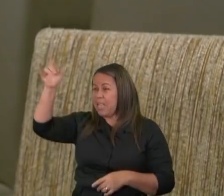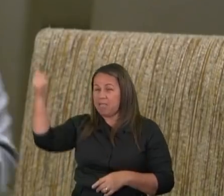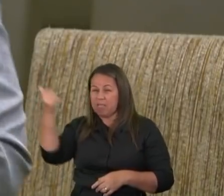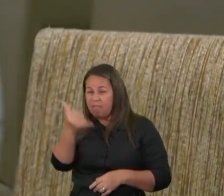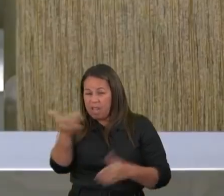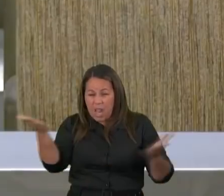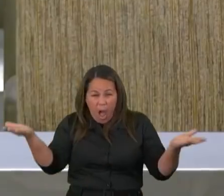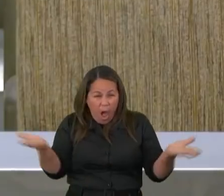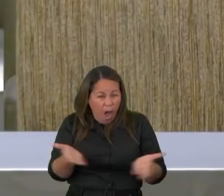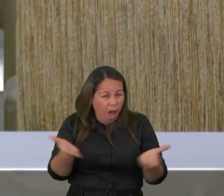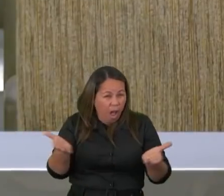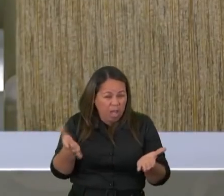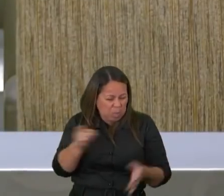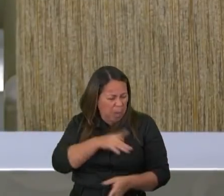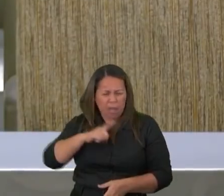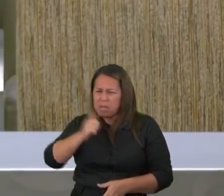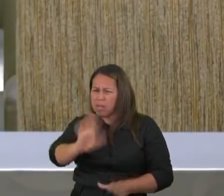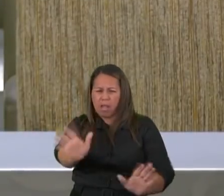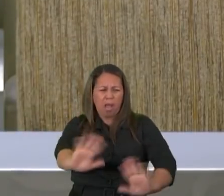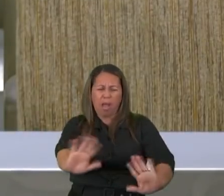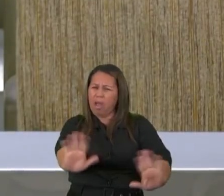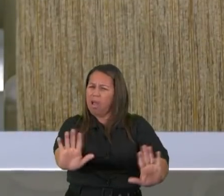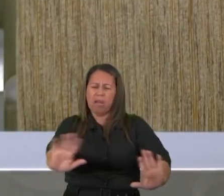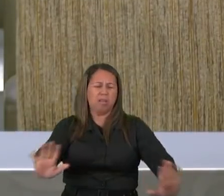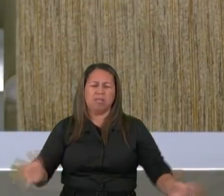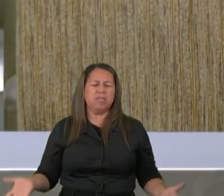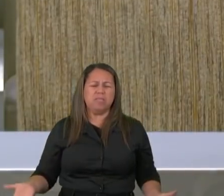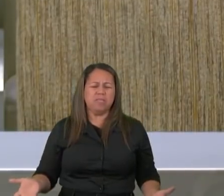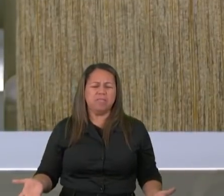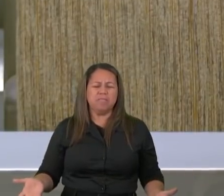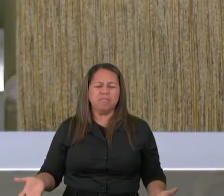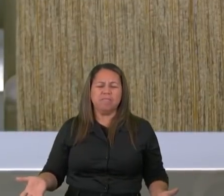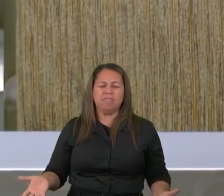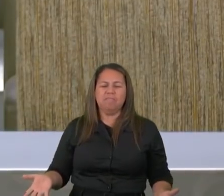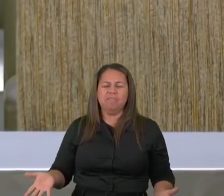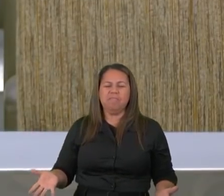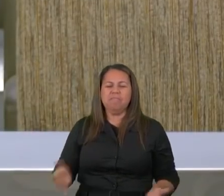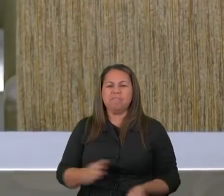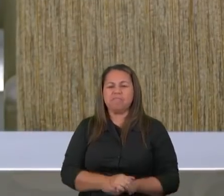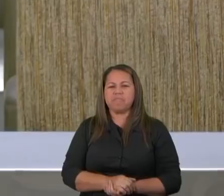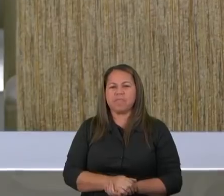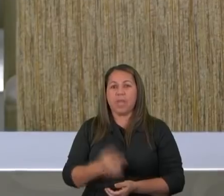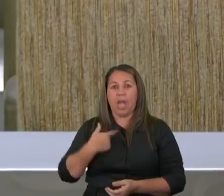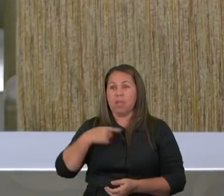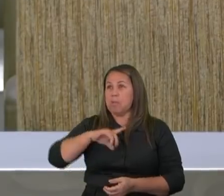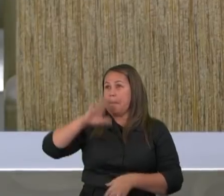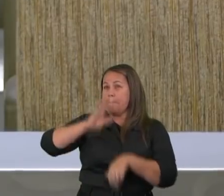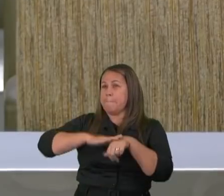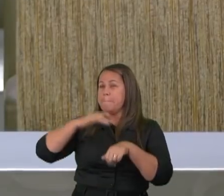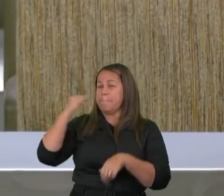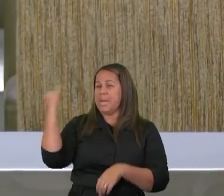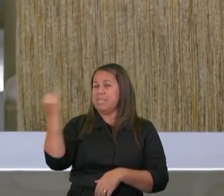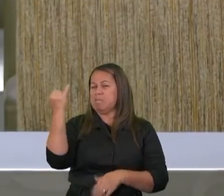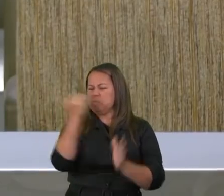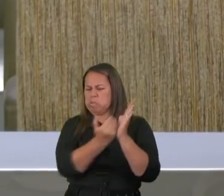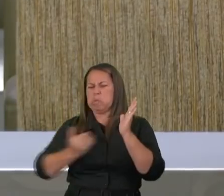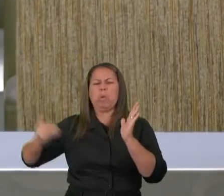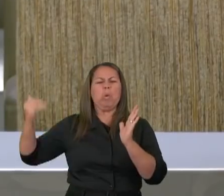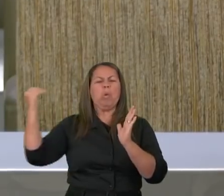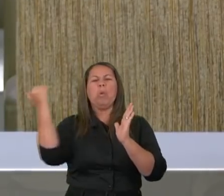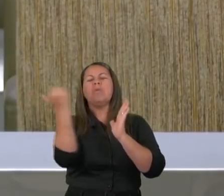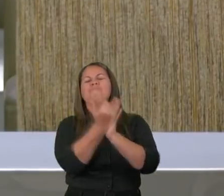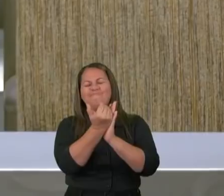dizendo: não temas ao rugido das grandes águas, eu sou maior, eu sou